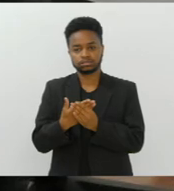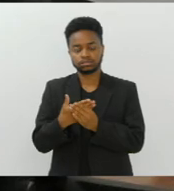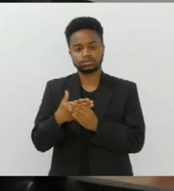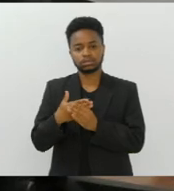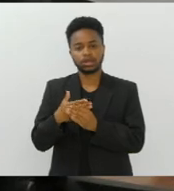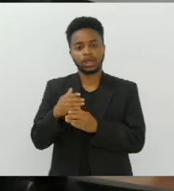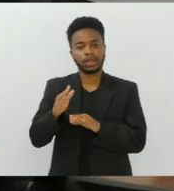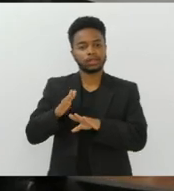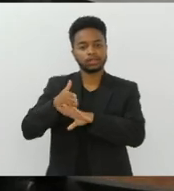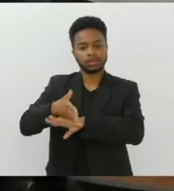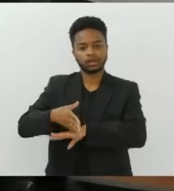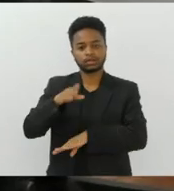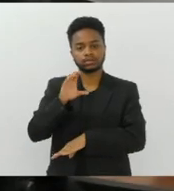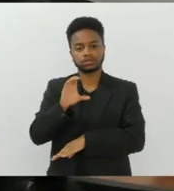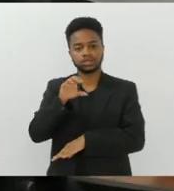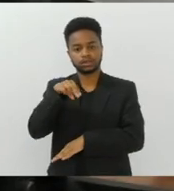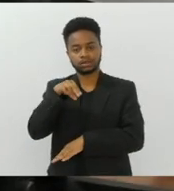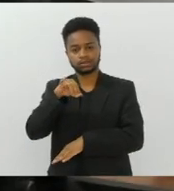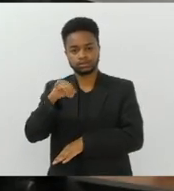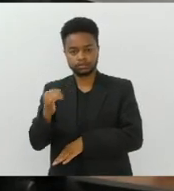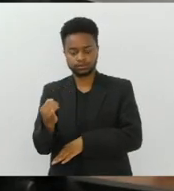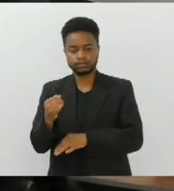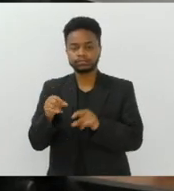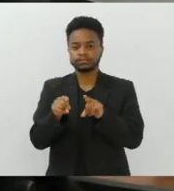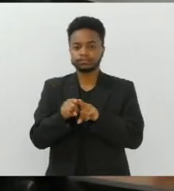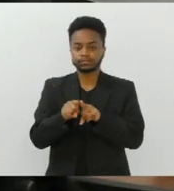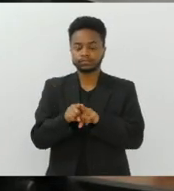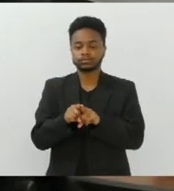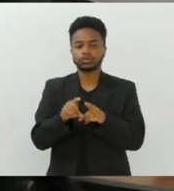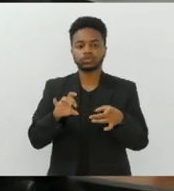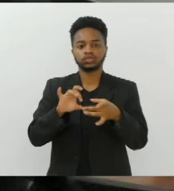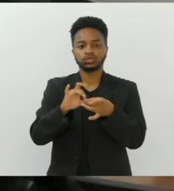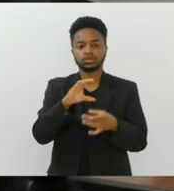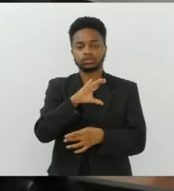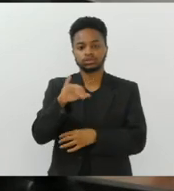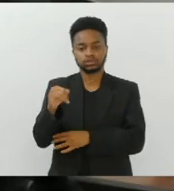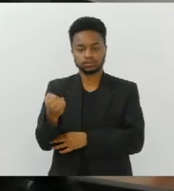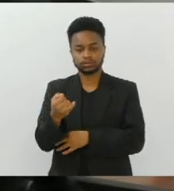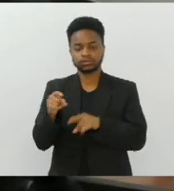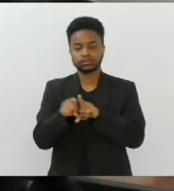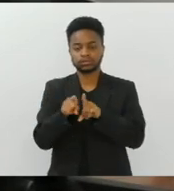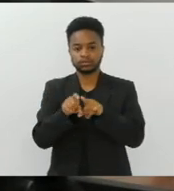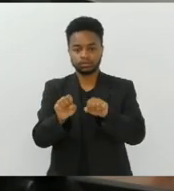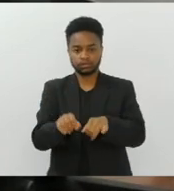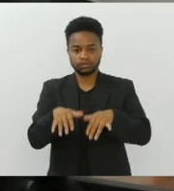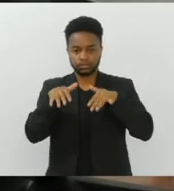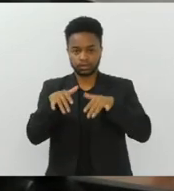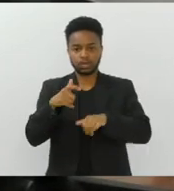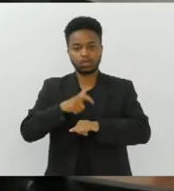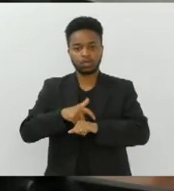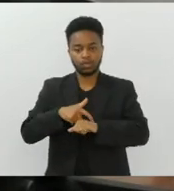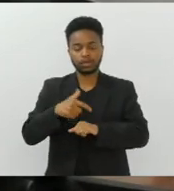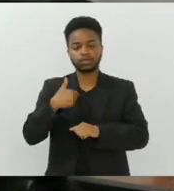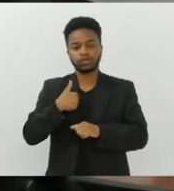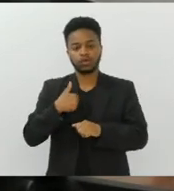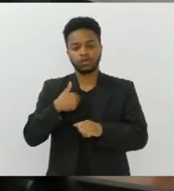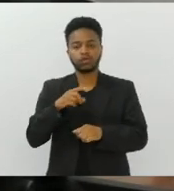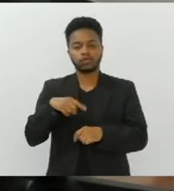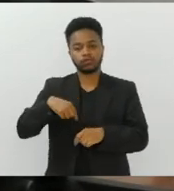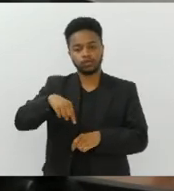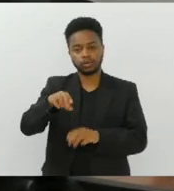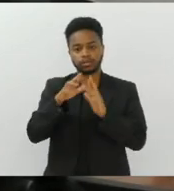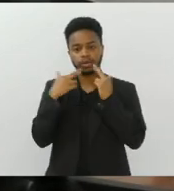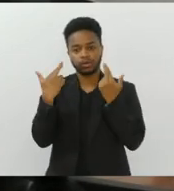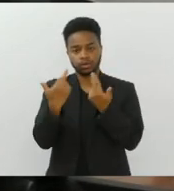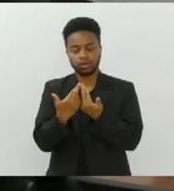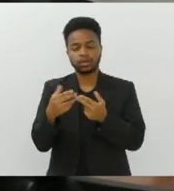Conselho Nacional de Justiça, tanto na CCJ como em plenário, quando eu passei pela sabatina. O meu